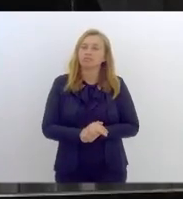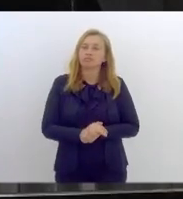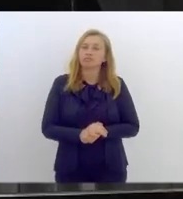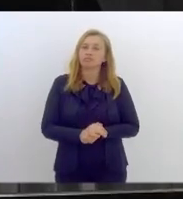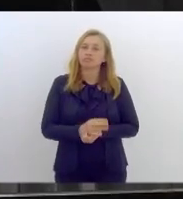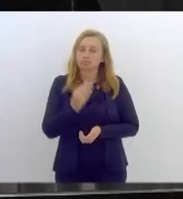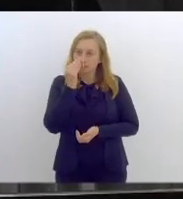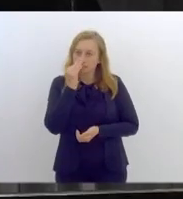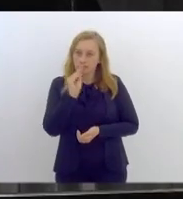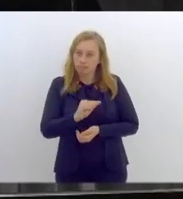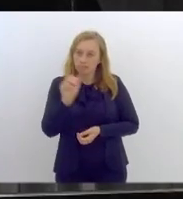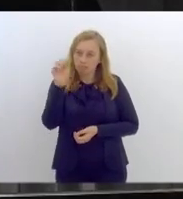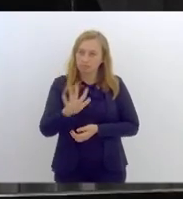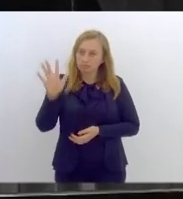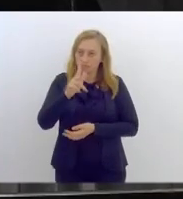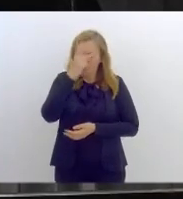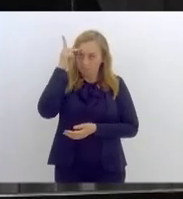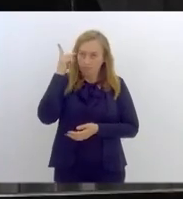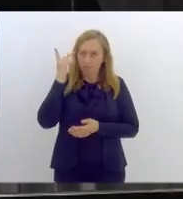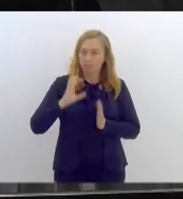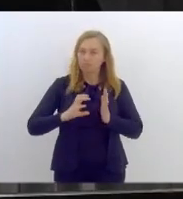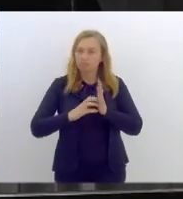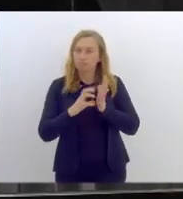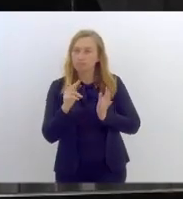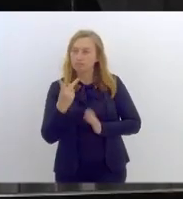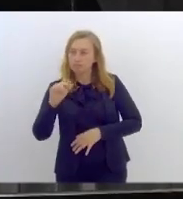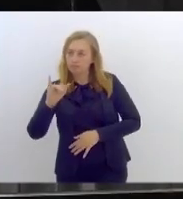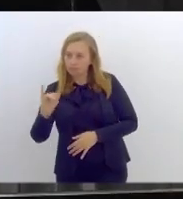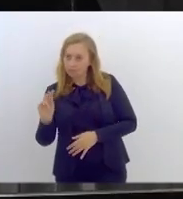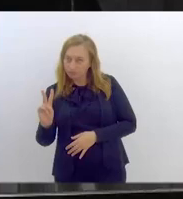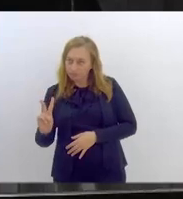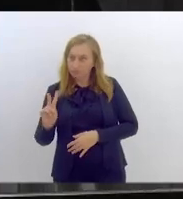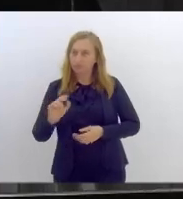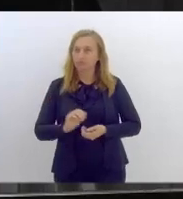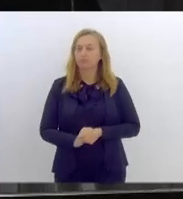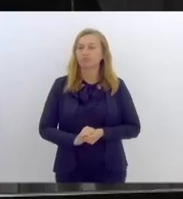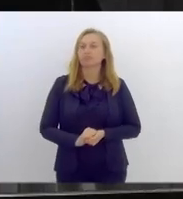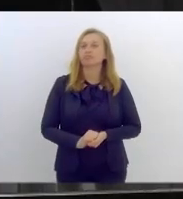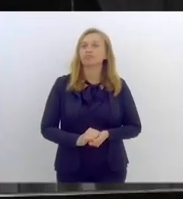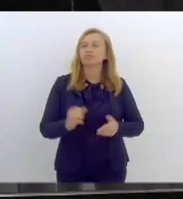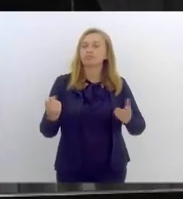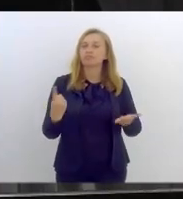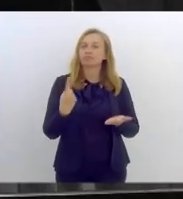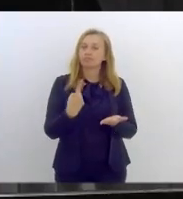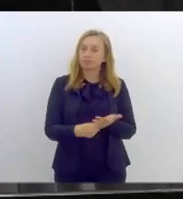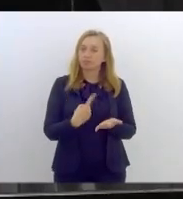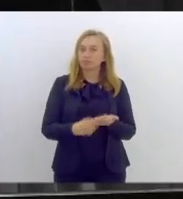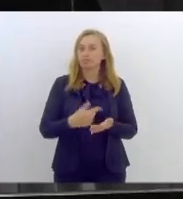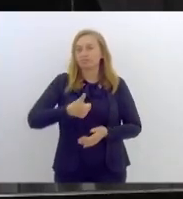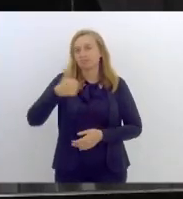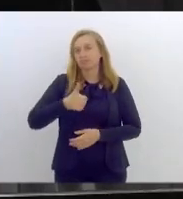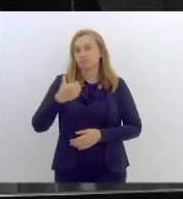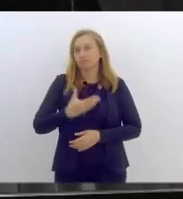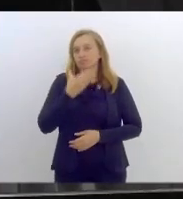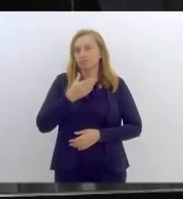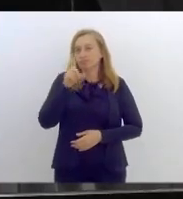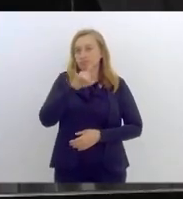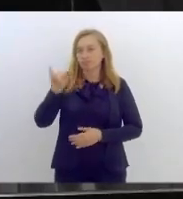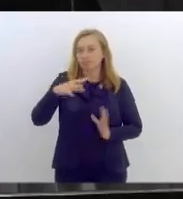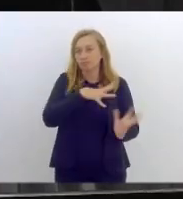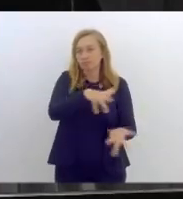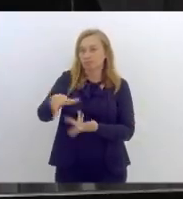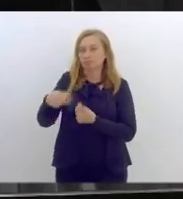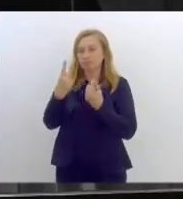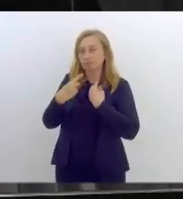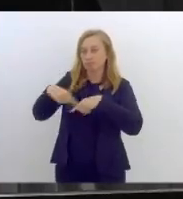no geral as pessoas que vivem com HIV e AIDS então fica aqui marcado nesse dia primeiro de dezembro Dia Mundial de